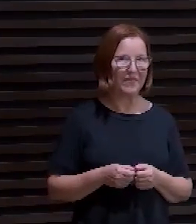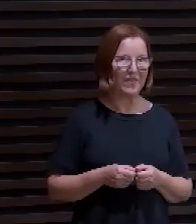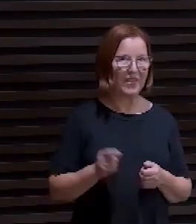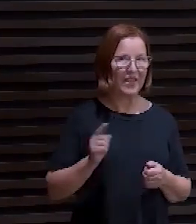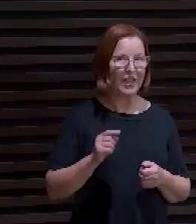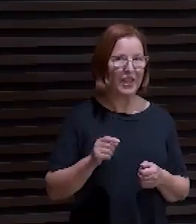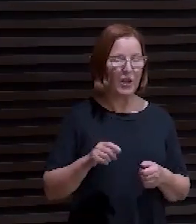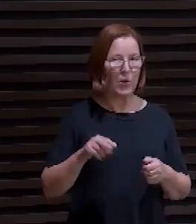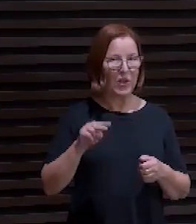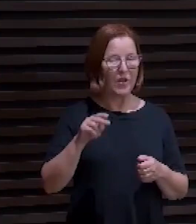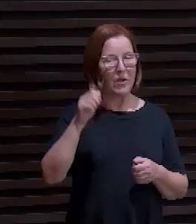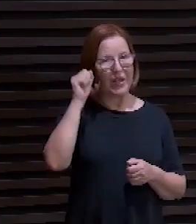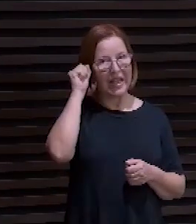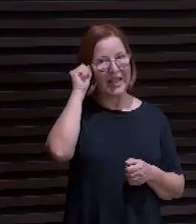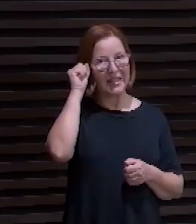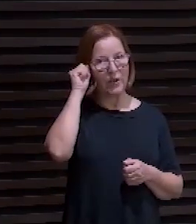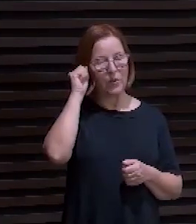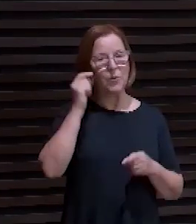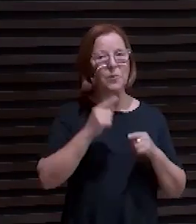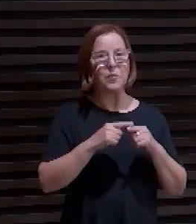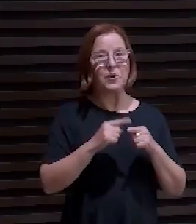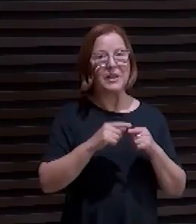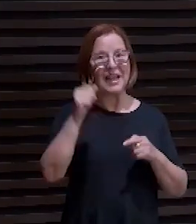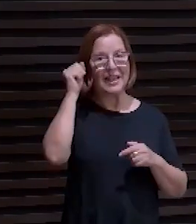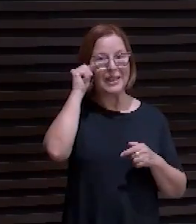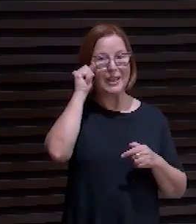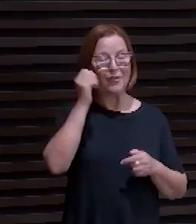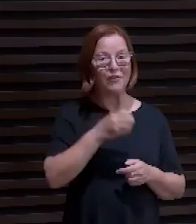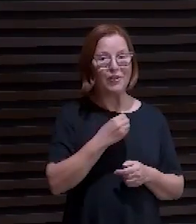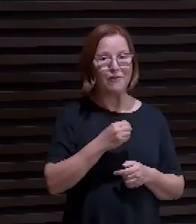Porque Adão vivia num mundo perfeito,